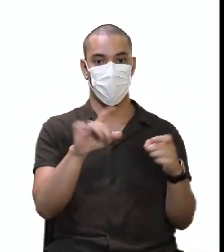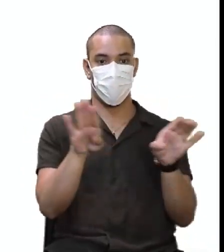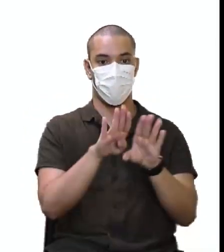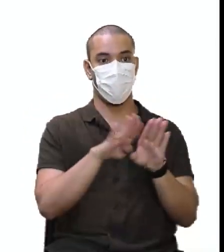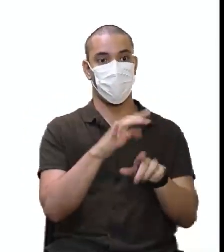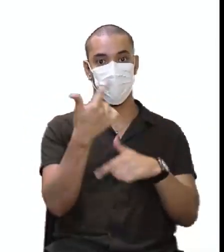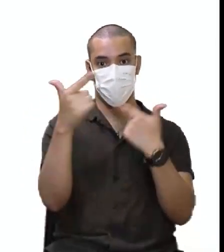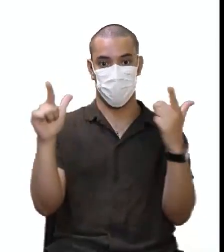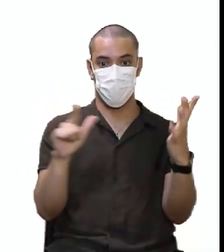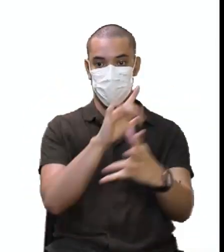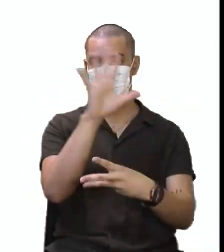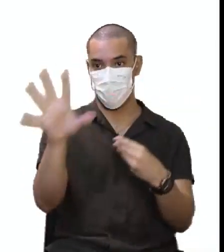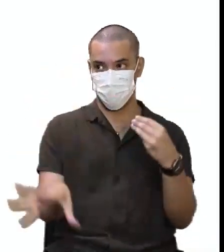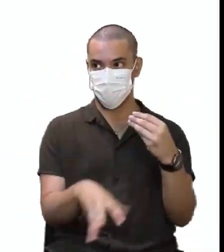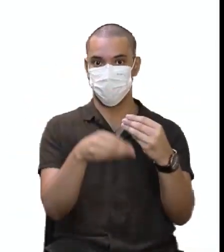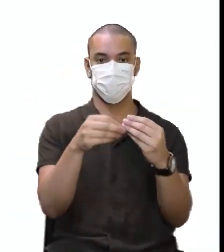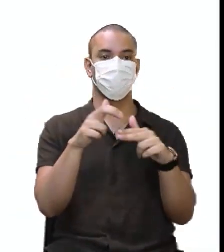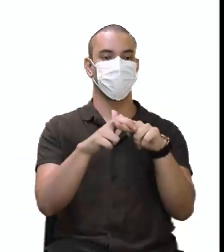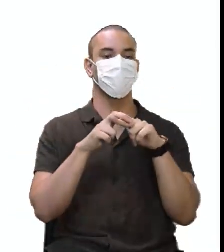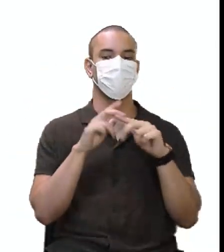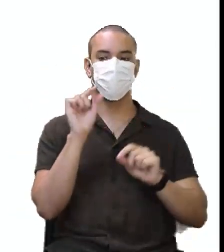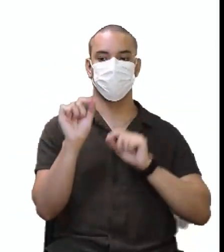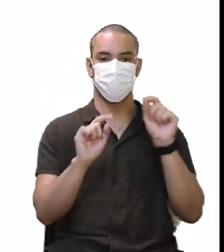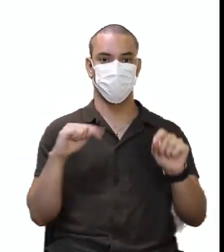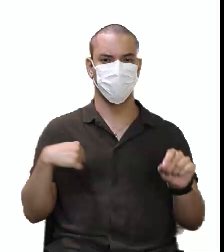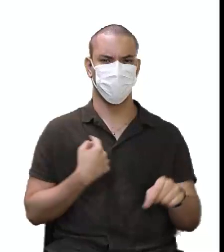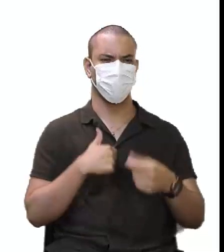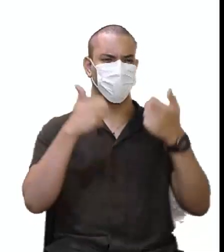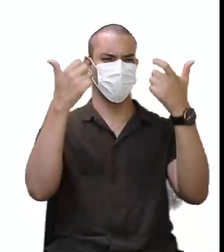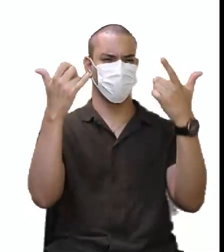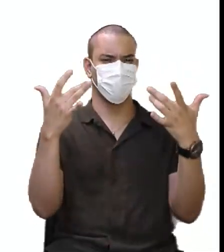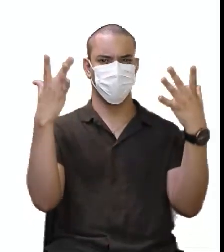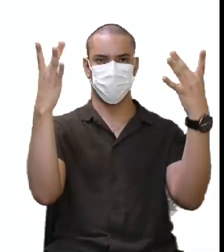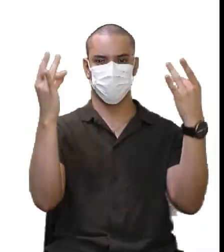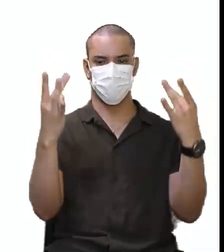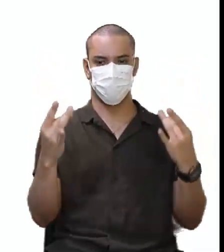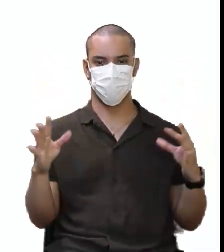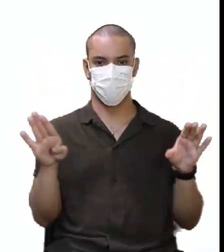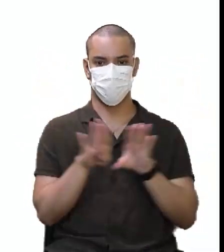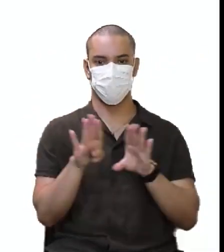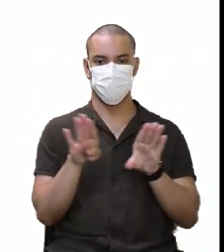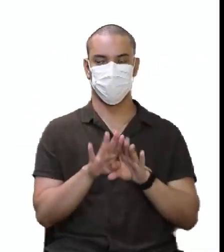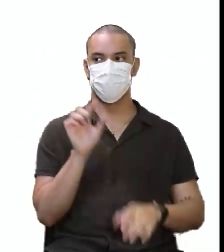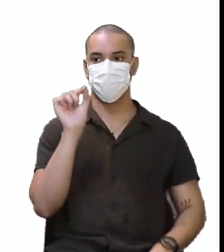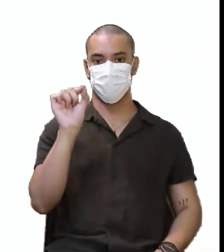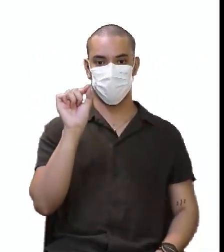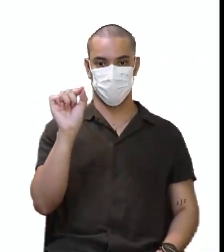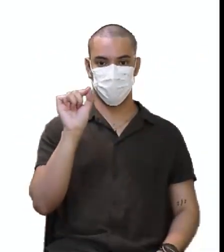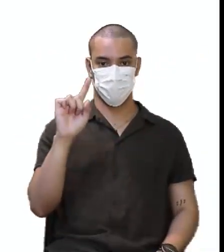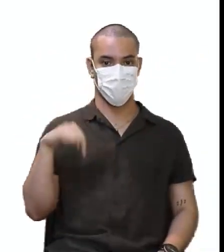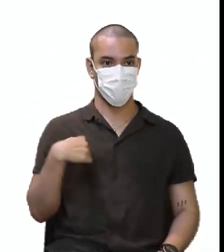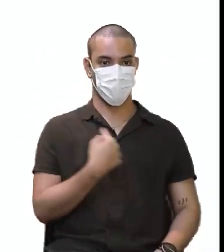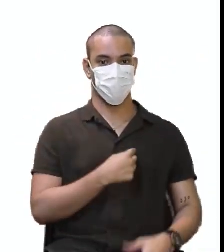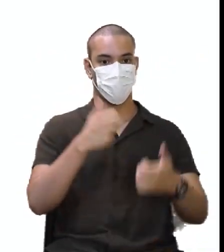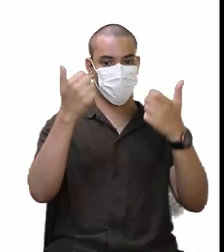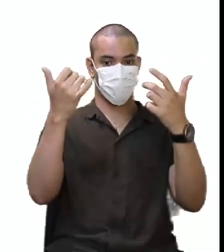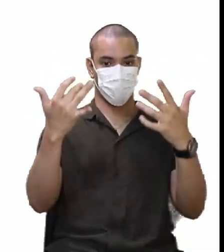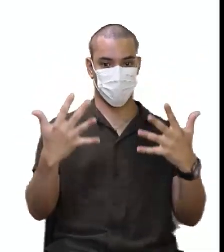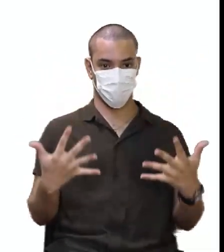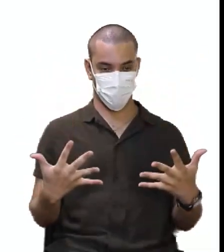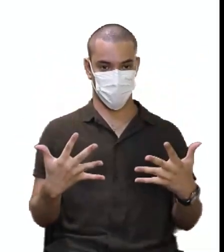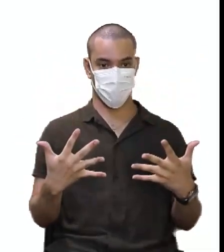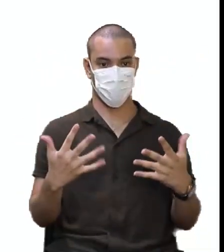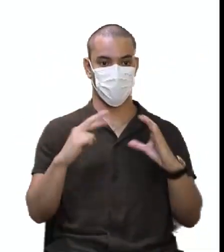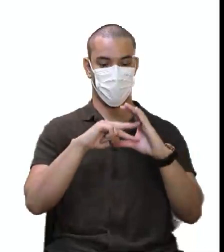a gente chama de somáticos, tá? E aí a gente pontuou também a questão de, quando a gente fala de gene, tá